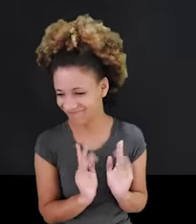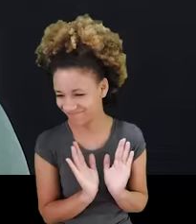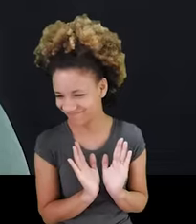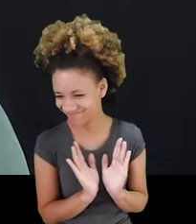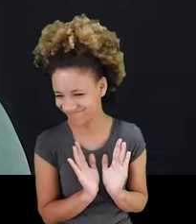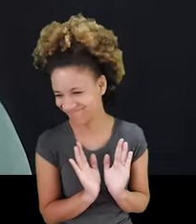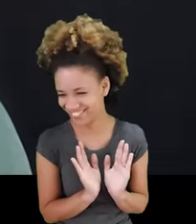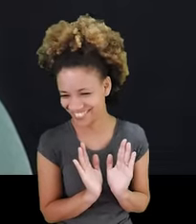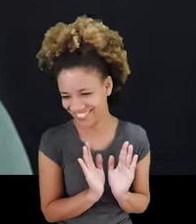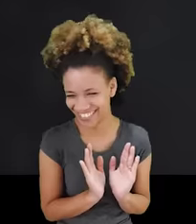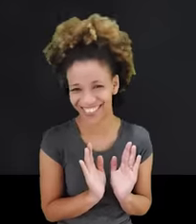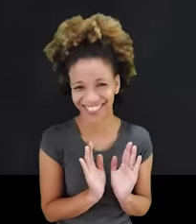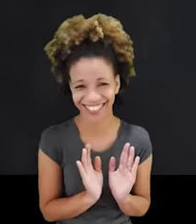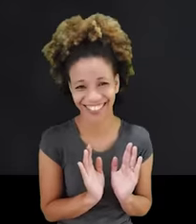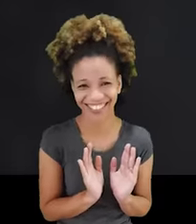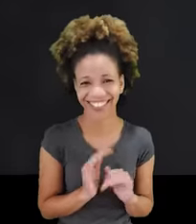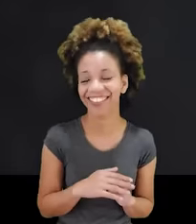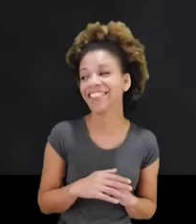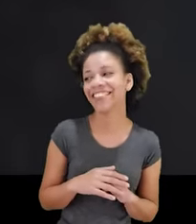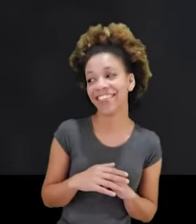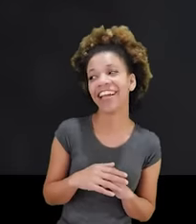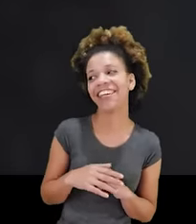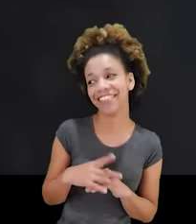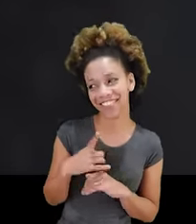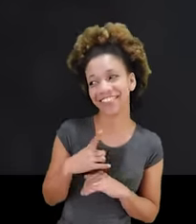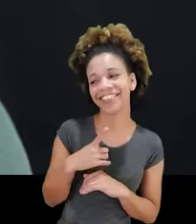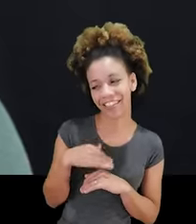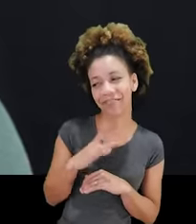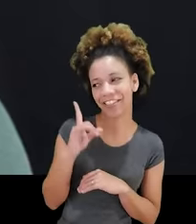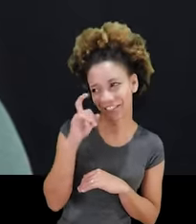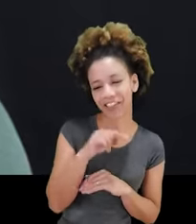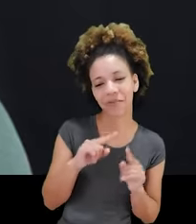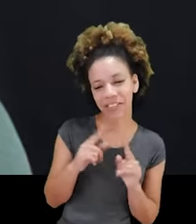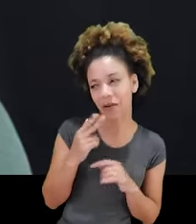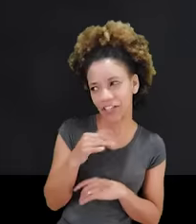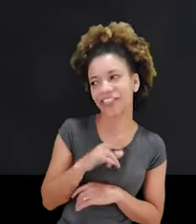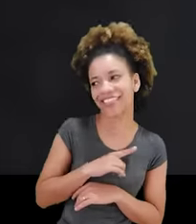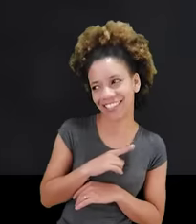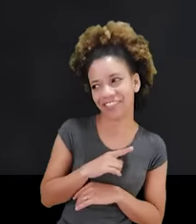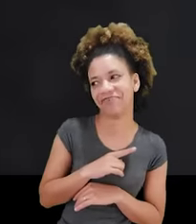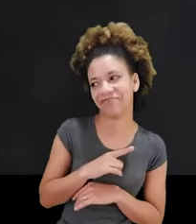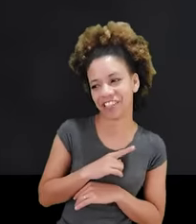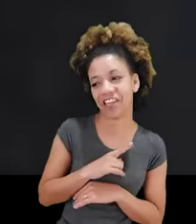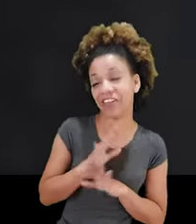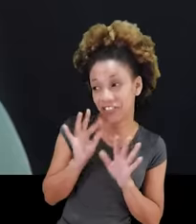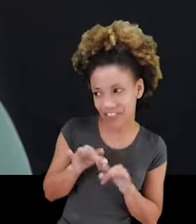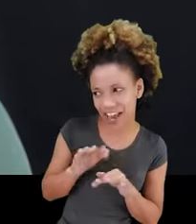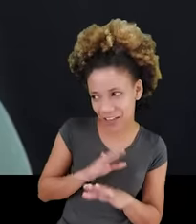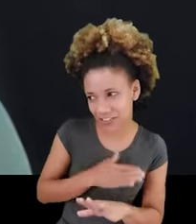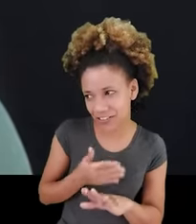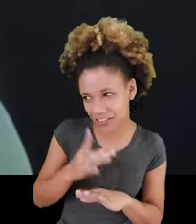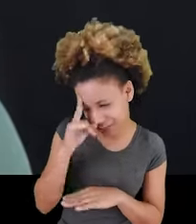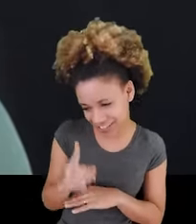Agora, tem muito mais trabalho do que as outras? Eu acho que tem. Eu acho que chega depois de uma determinada idade em que